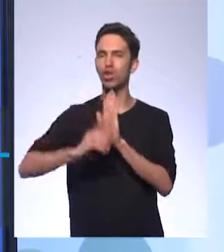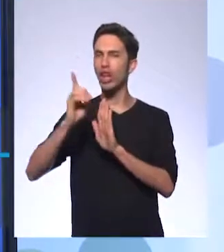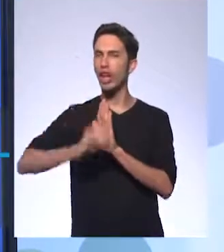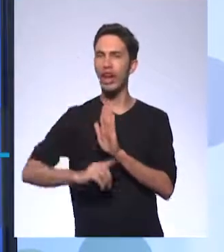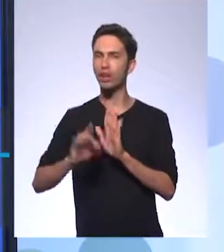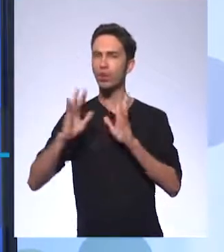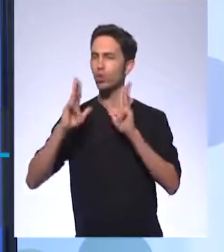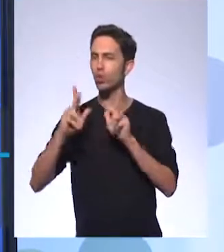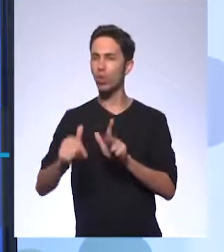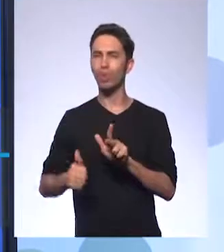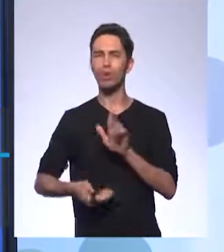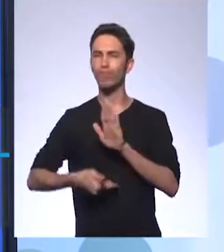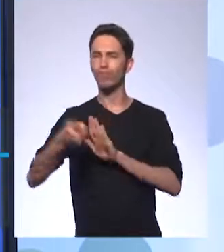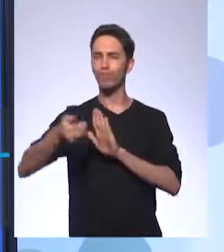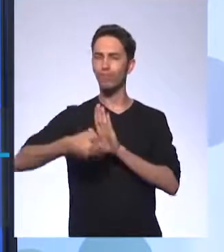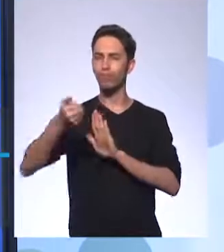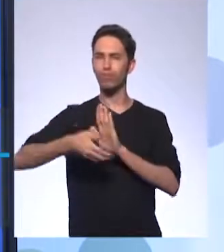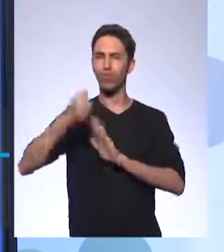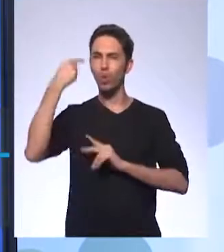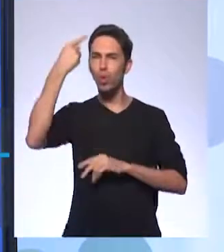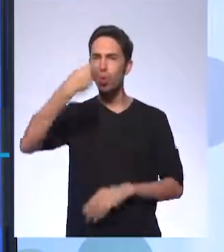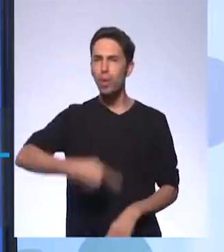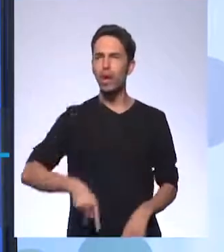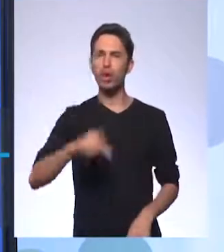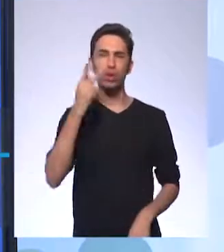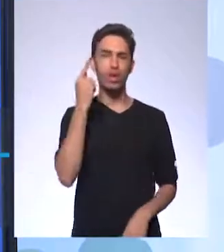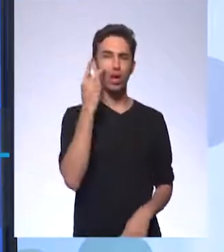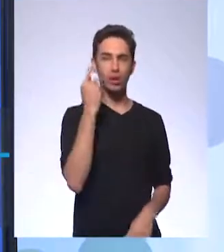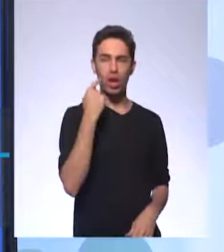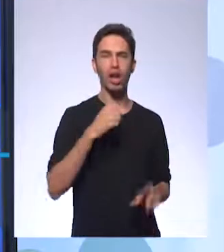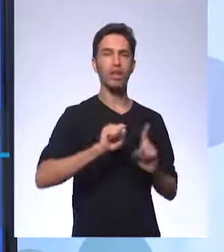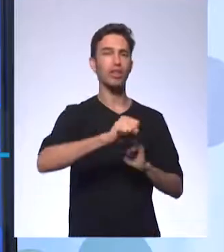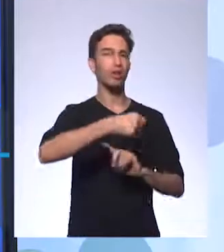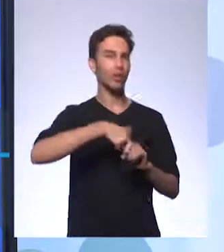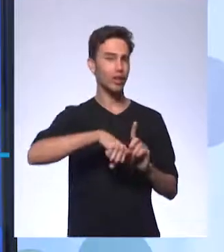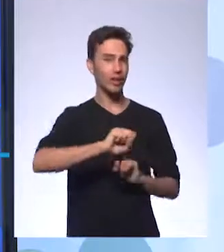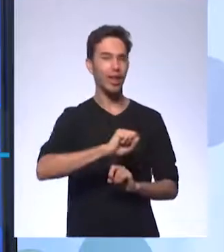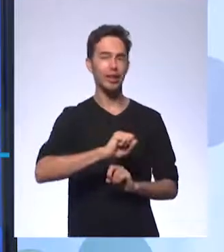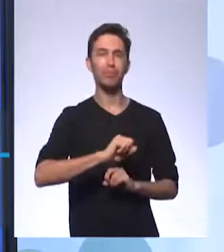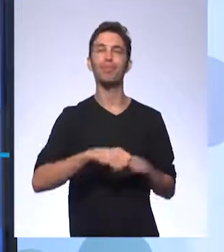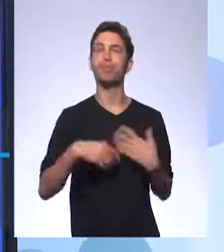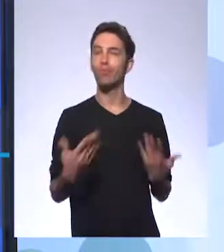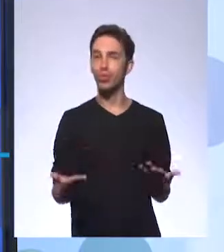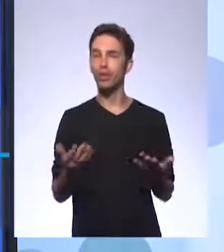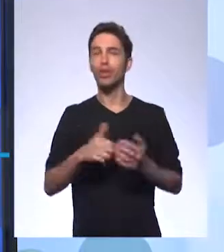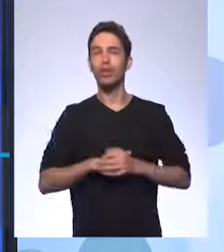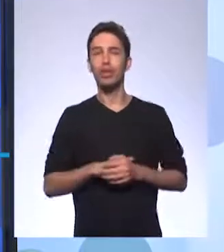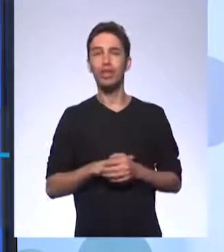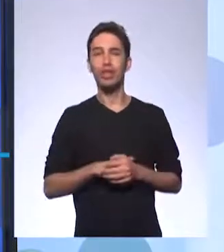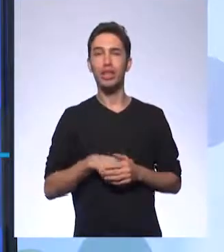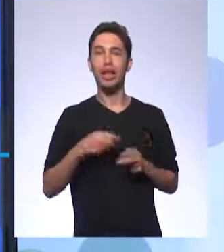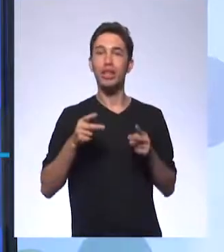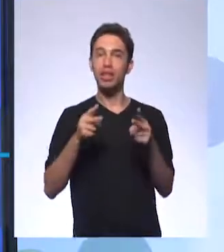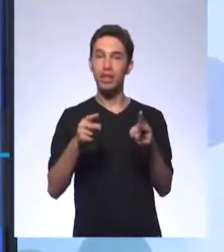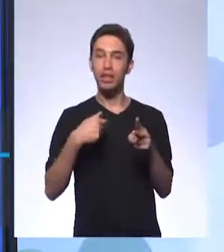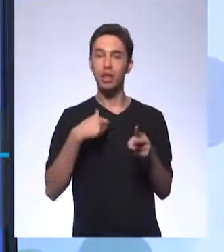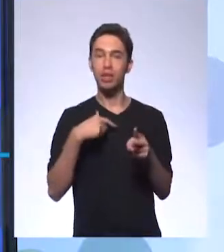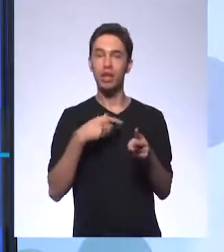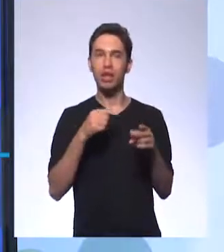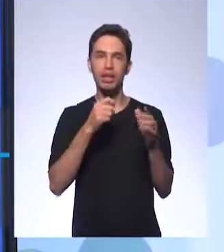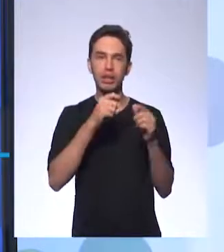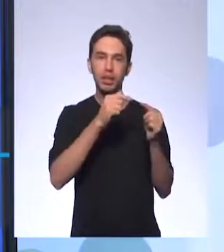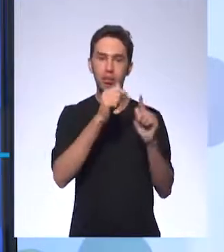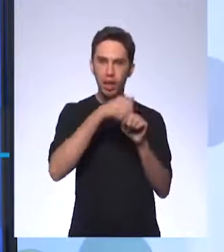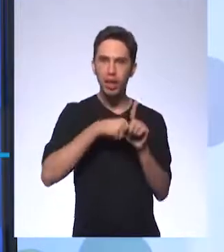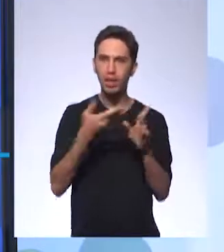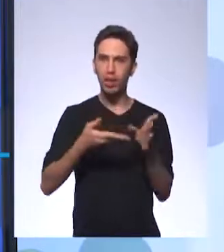seus direitos humanos, naturais e sociais. Por isso que sempre aí nesse mês da